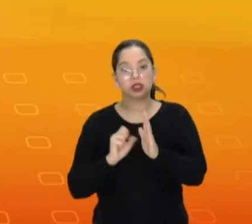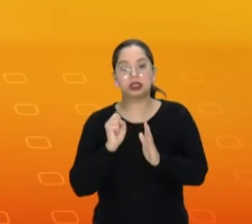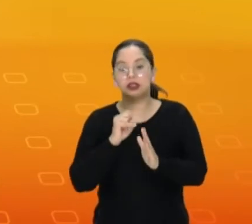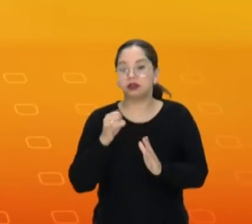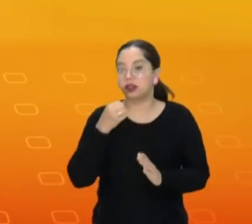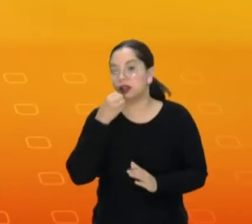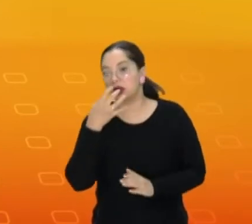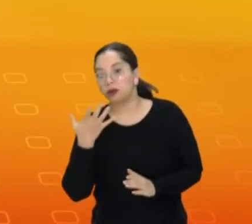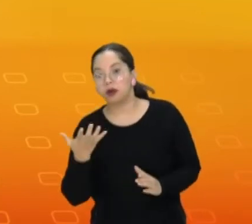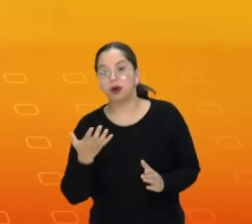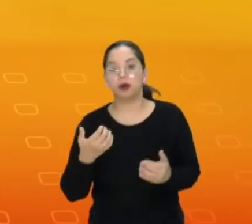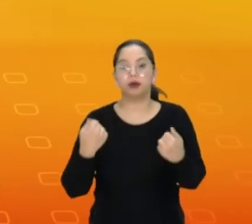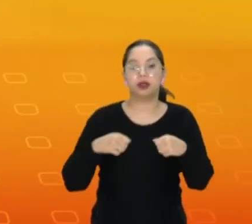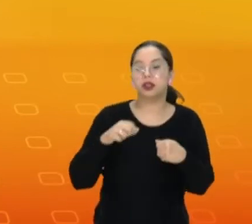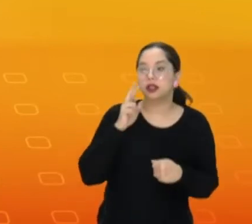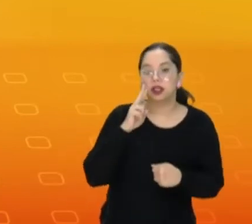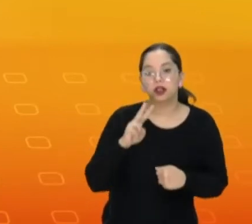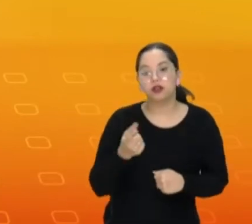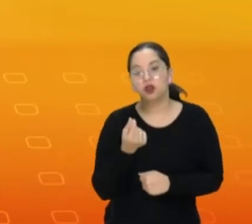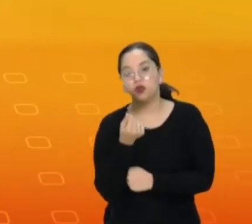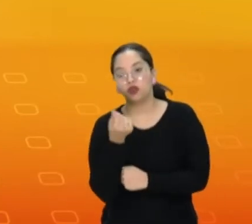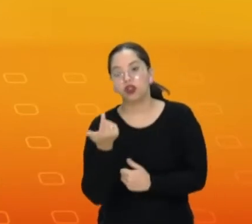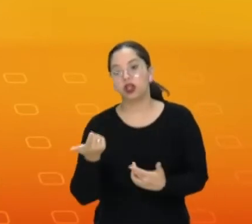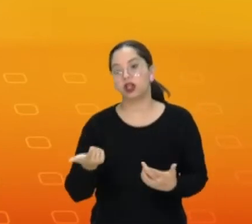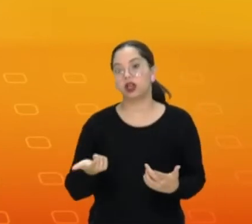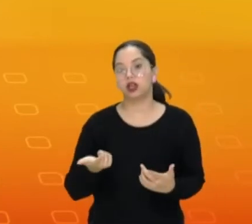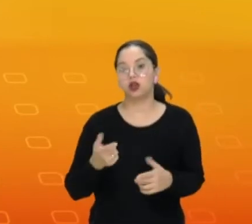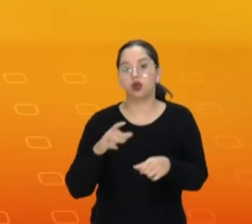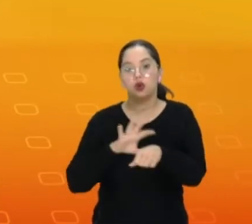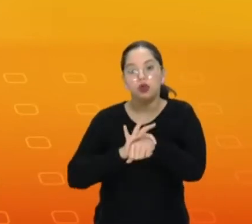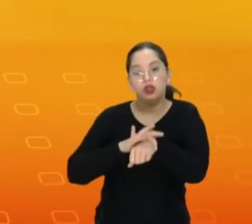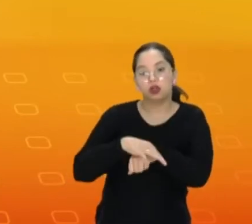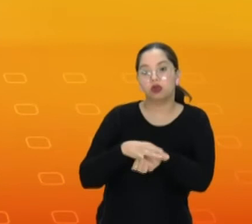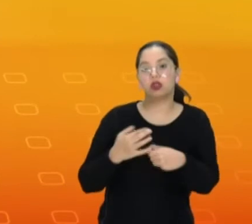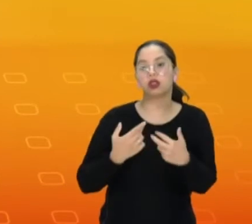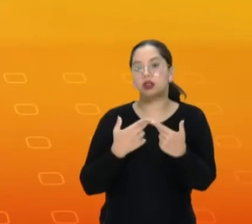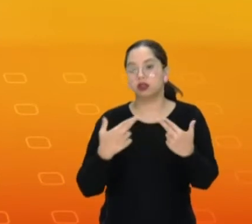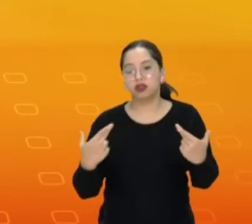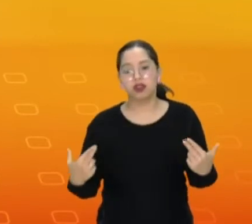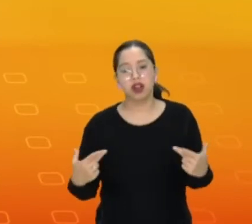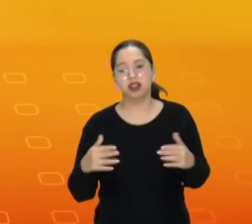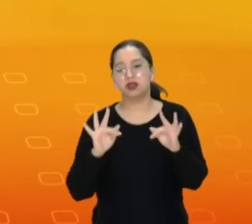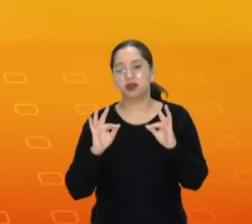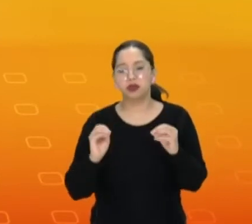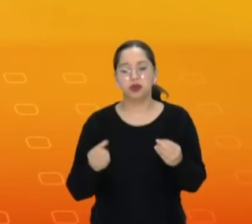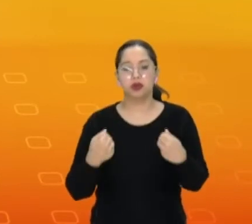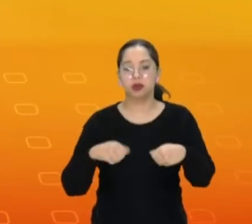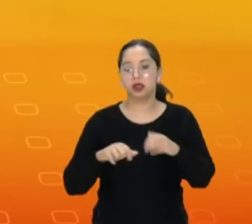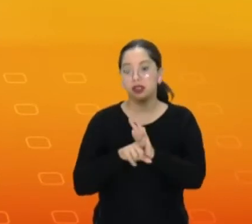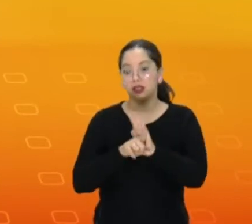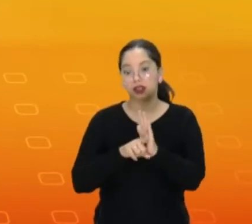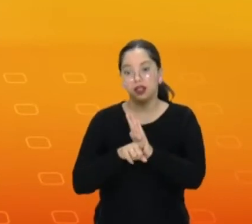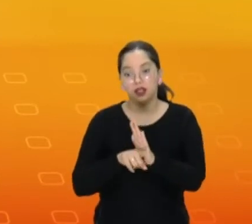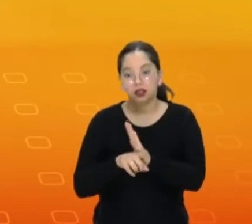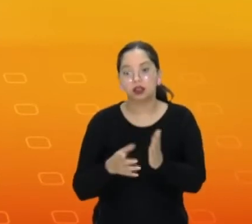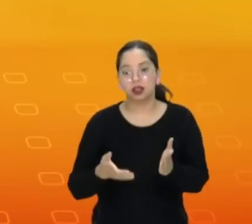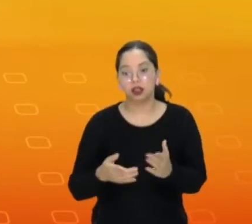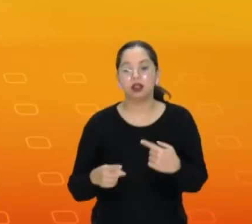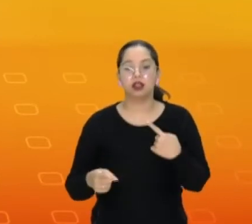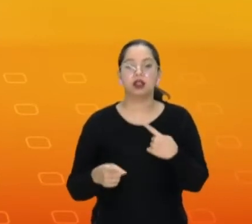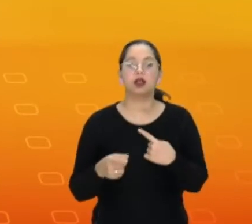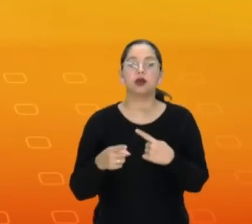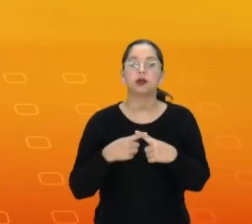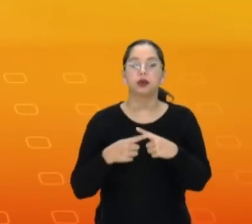considerar arquitetura a considerar que essa financeira risco a parte operação segurança né botar dentro da meu Framework